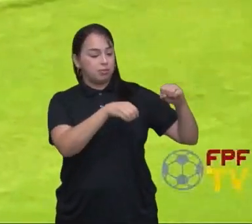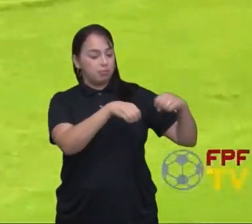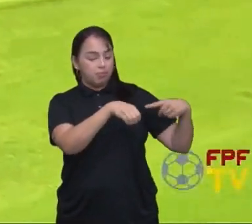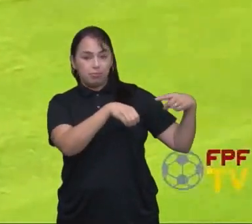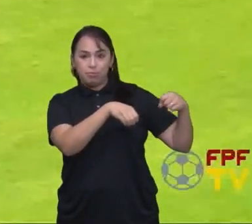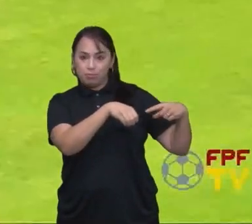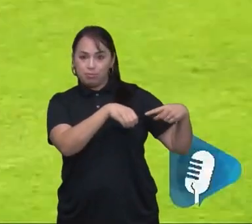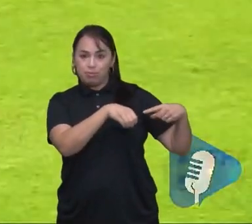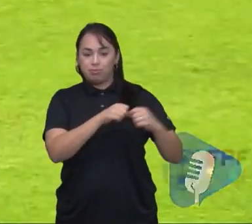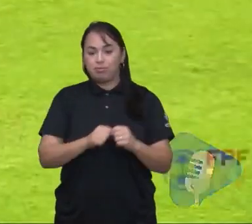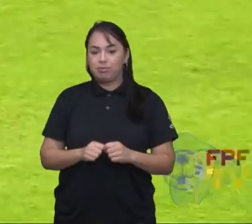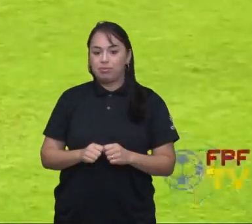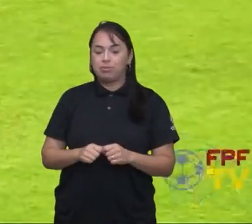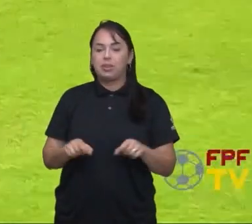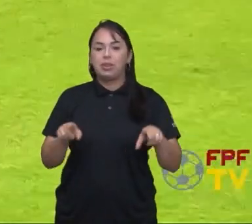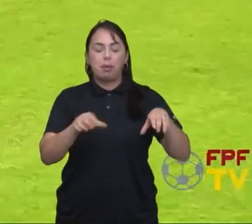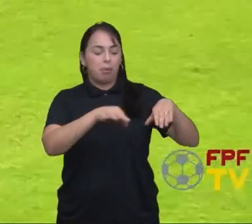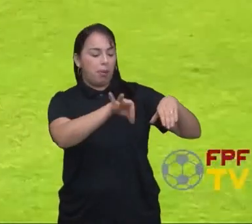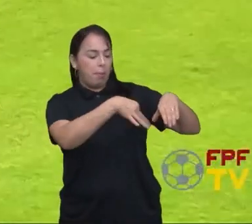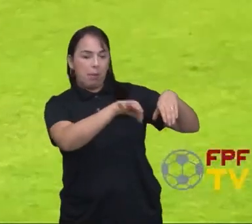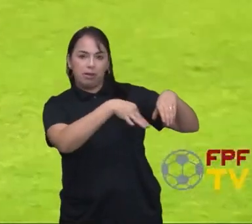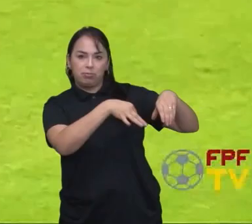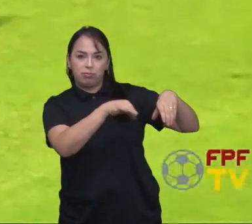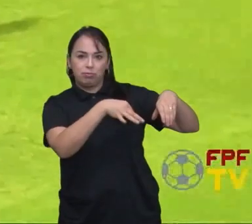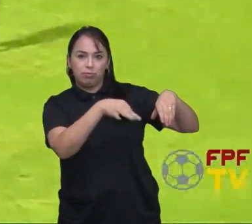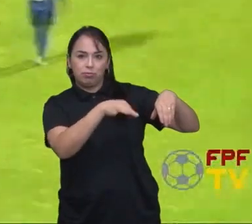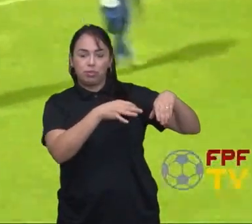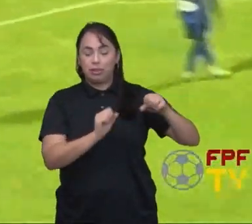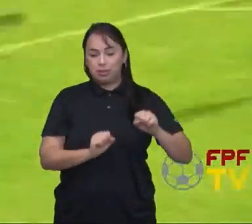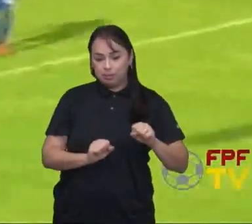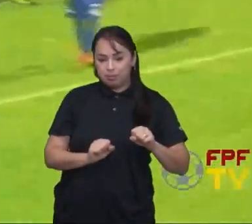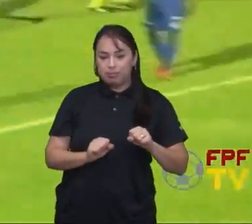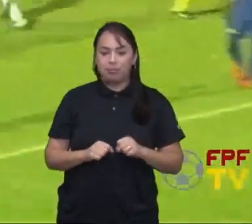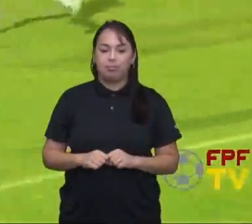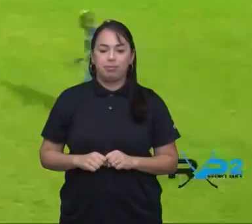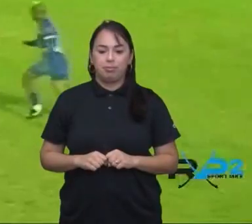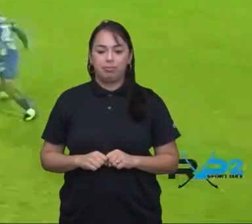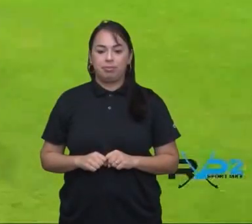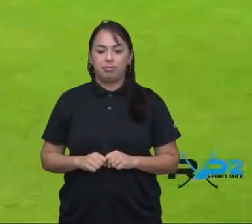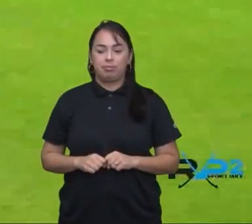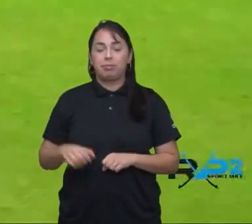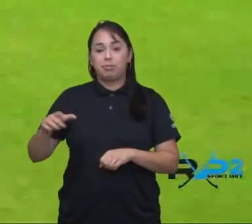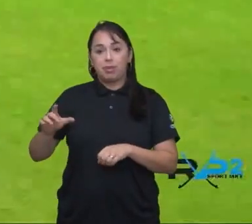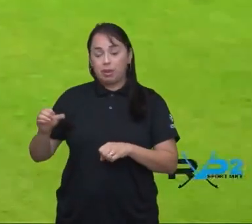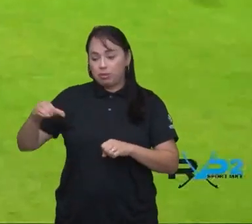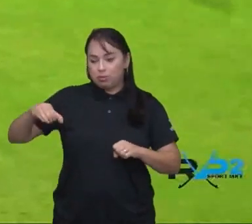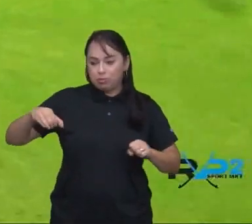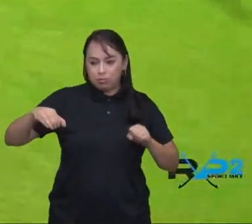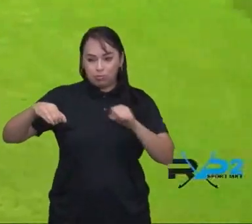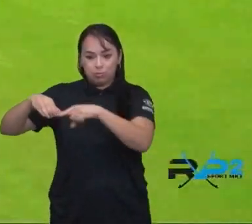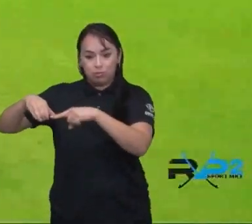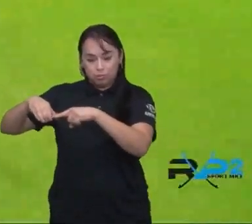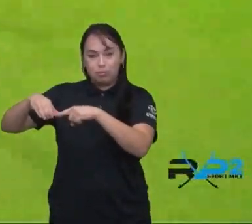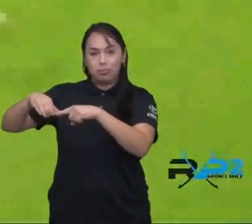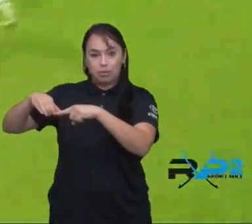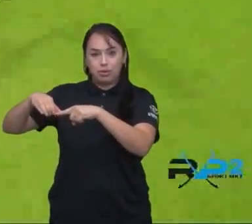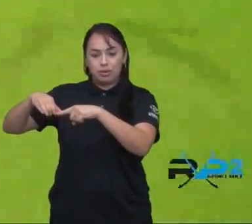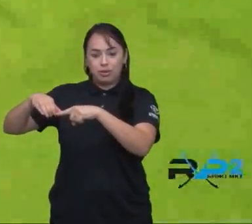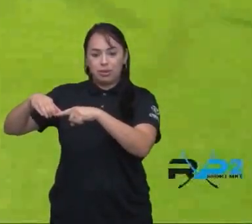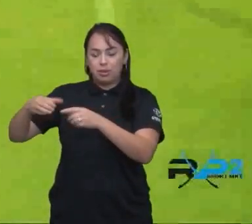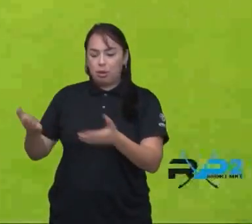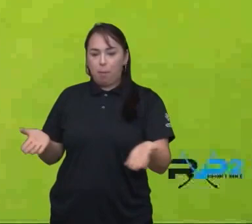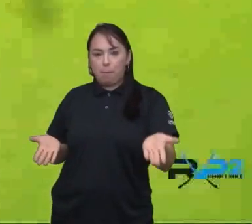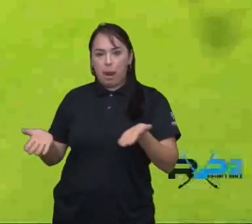Enal. Éder Paulista, de pênalti, fez 2-0 Nacional. Caxambu descontou para a Águia do Vale com